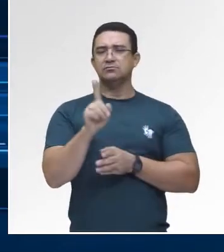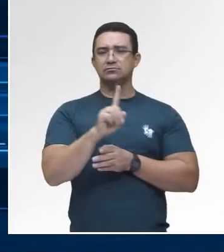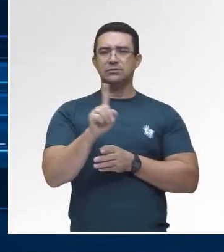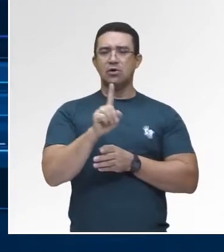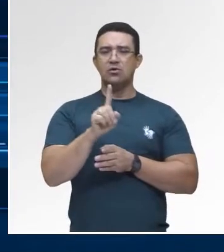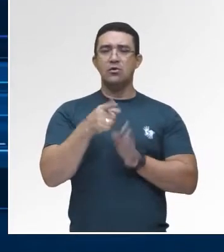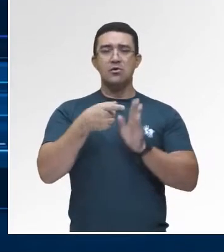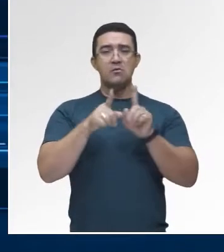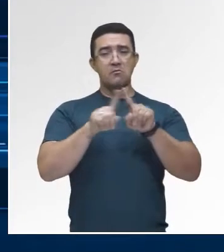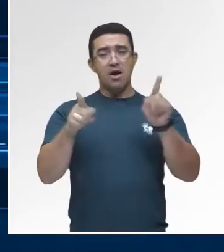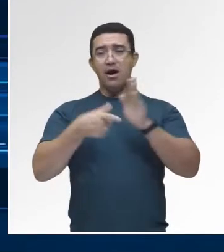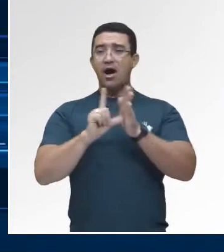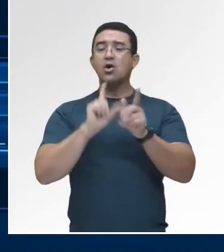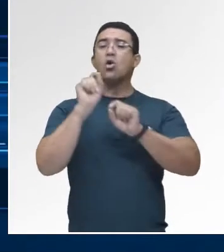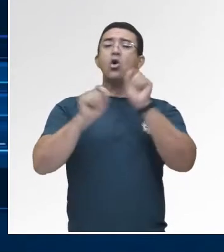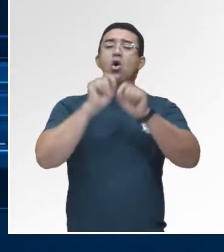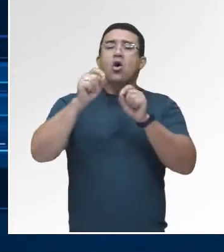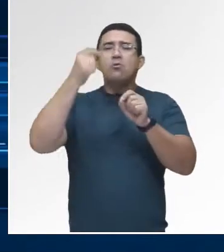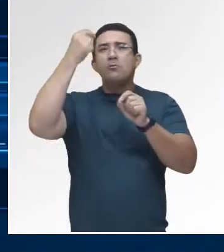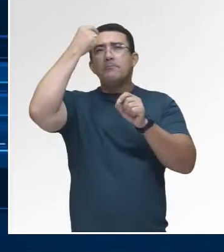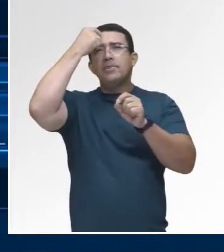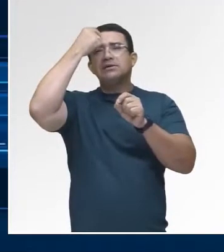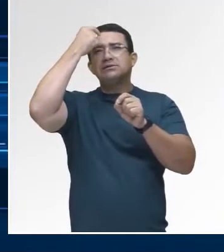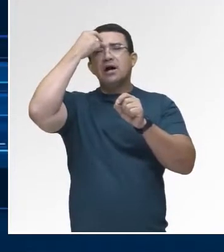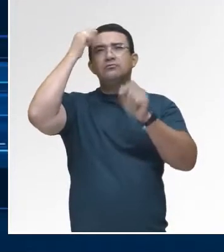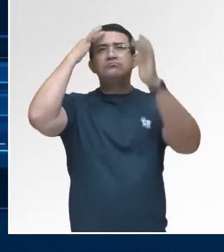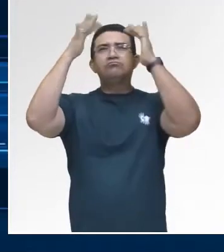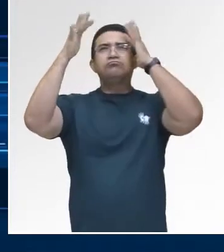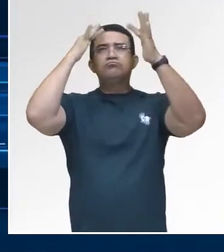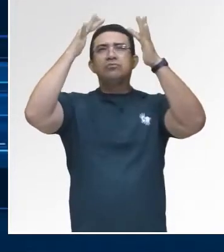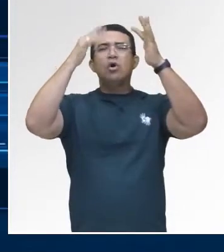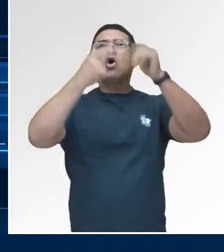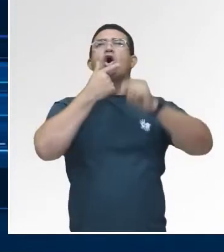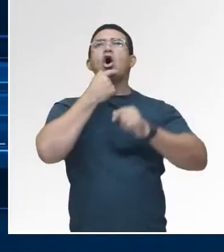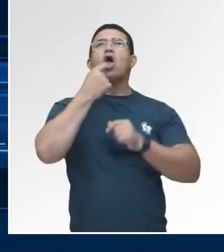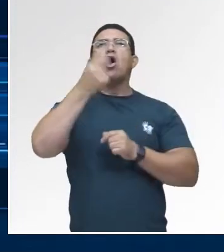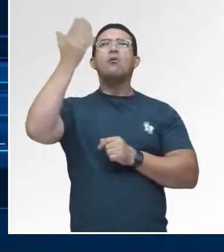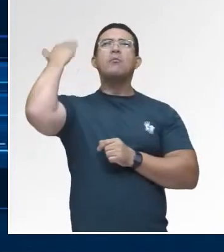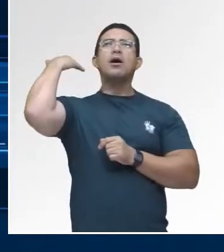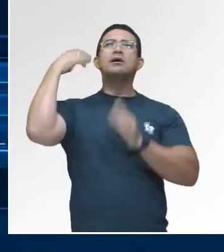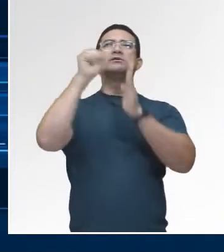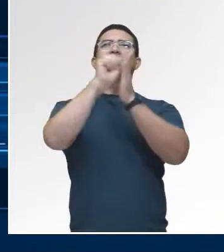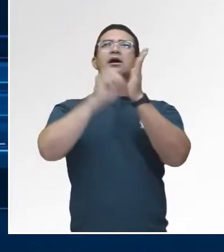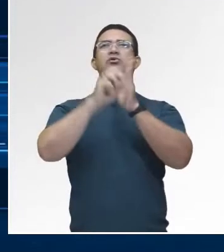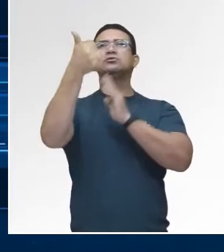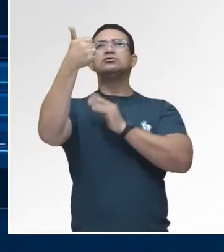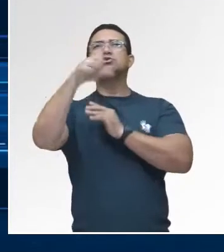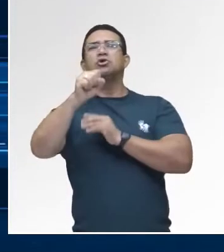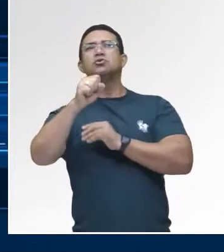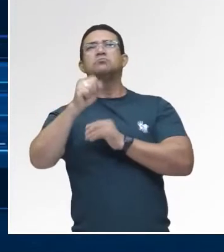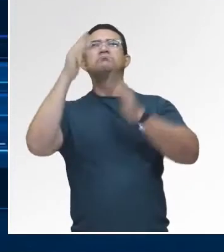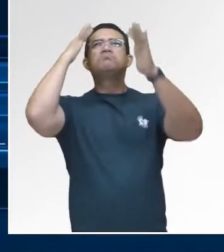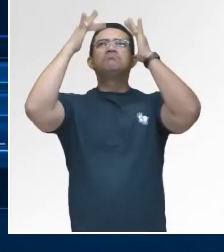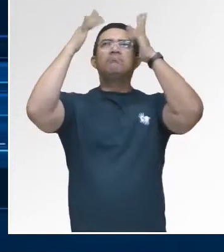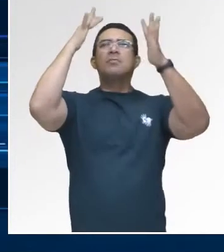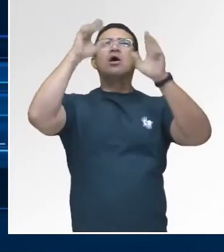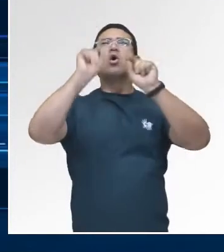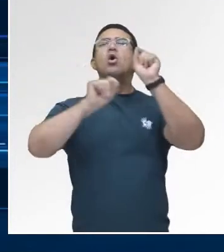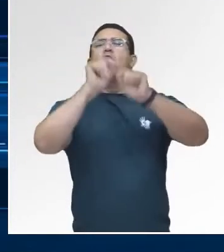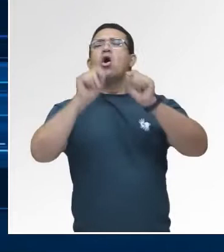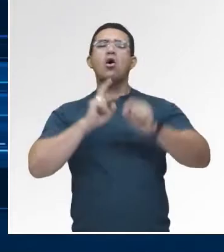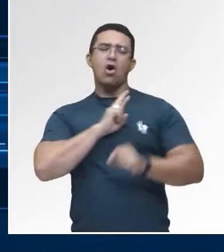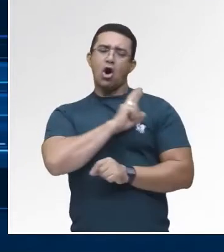saber como é que pensava o homem romântico, como é que pensava o homem do século XVIII. Por que nós temos que saber